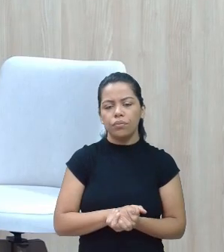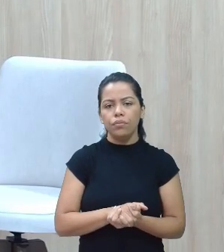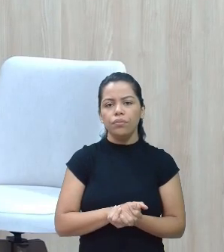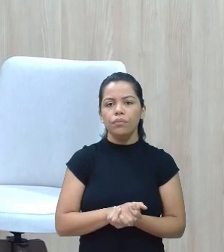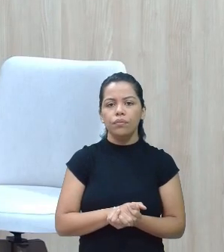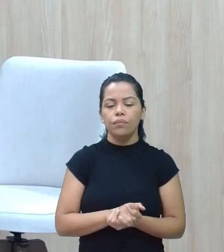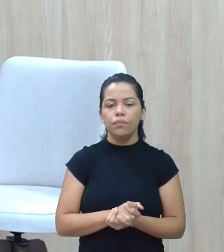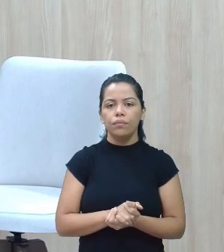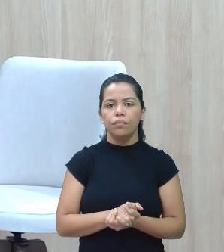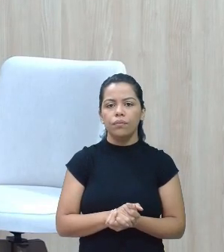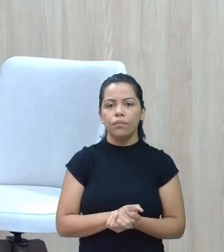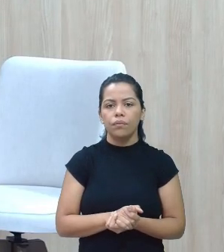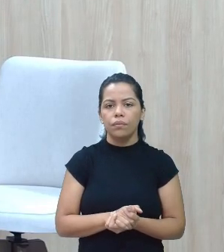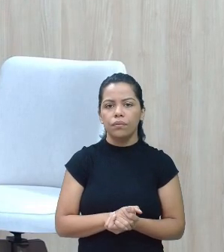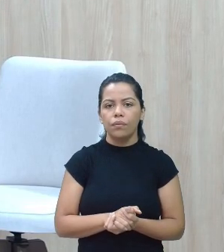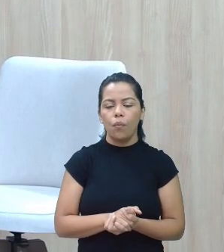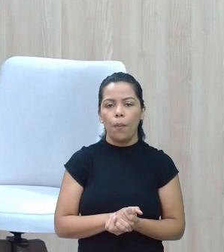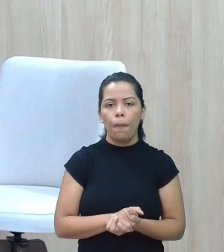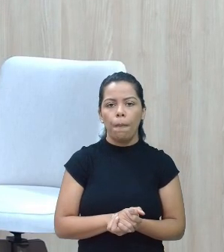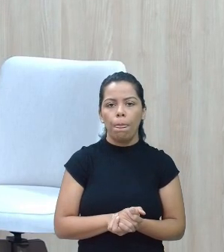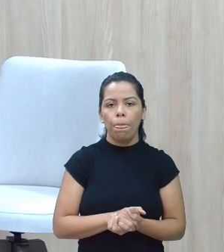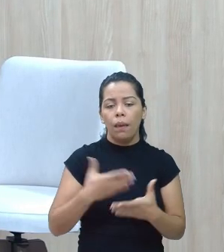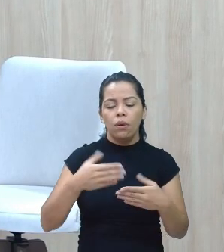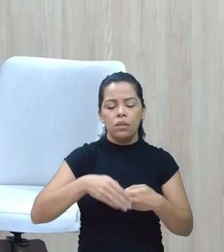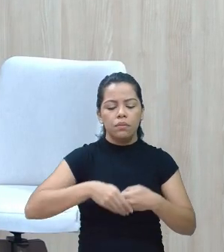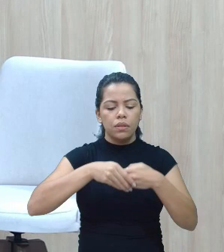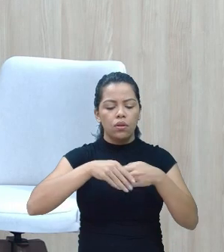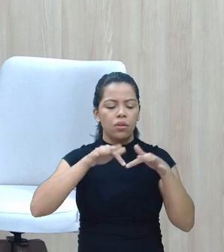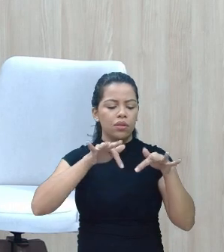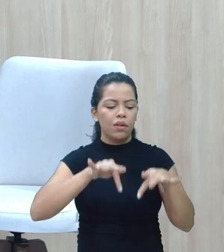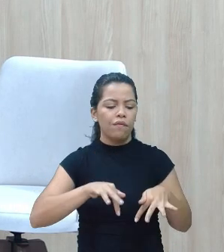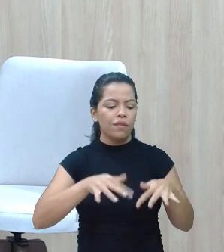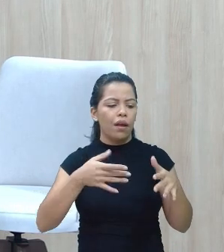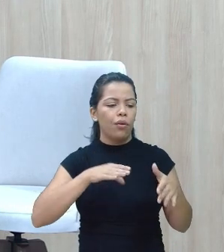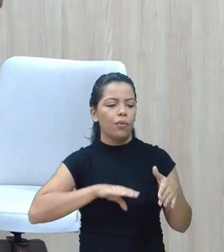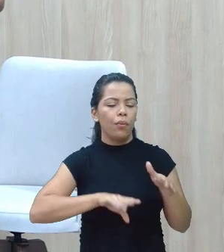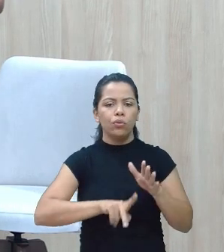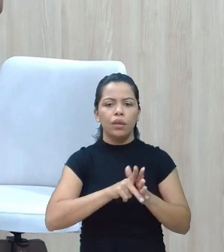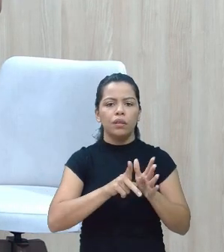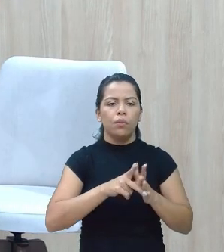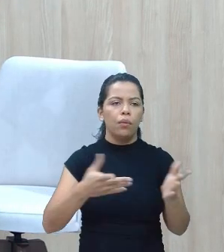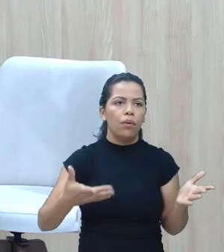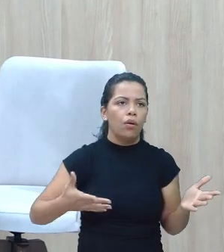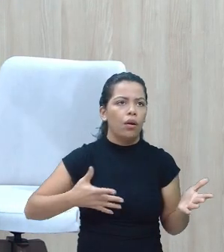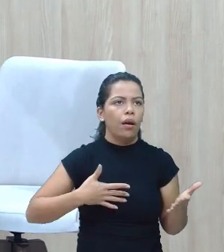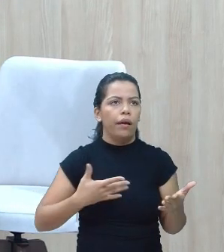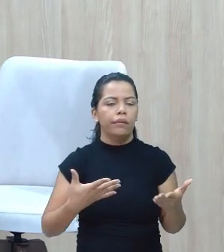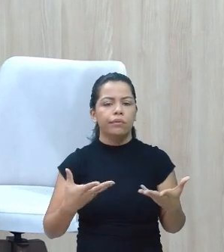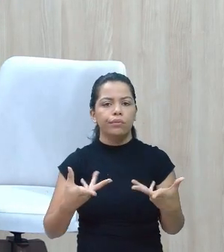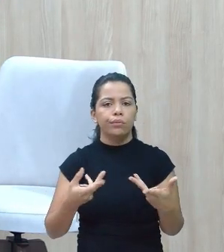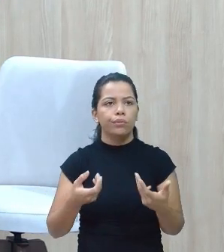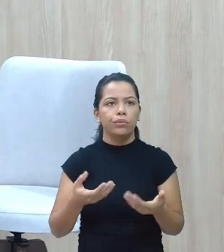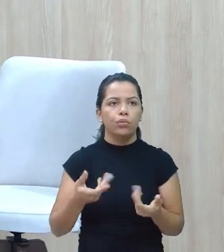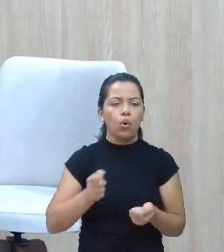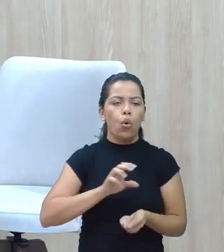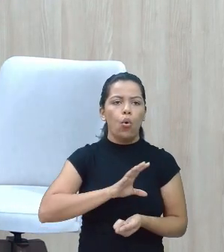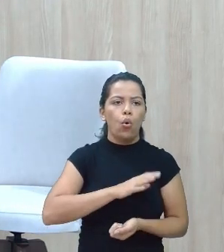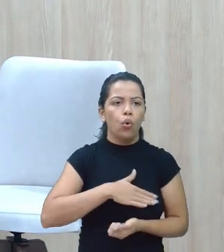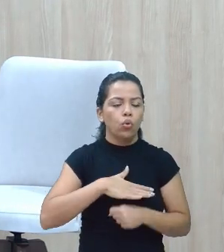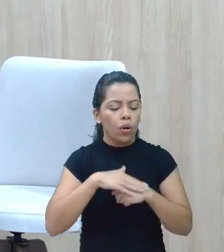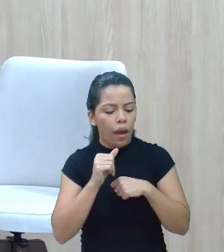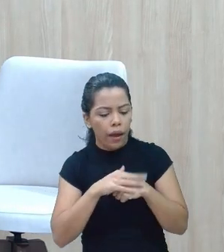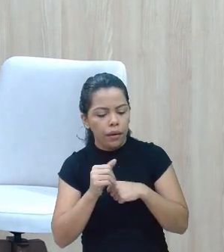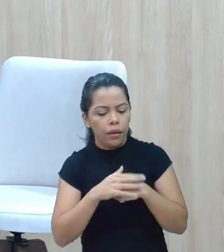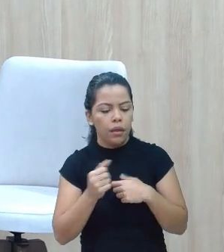como é que é? Saudação final em português, né? Com todo carinho, com toda atenção, né? E